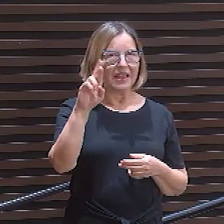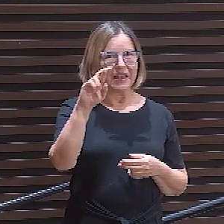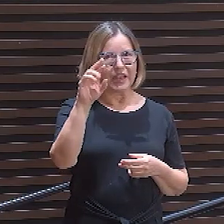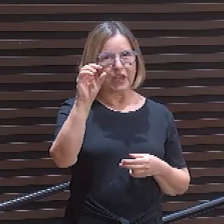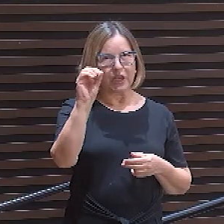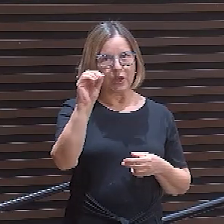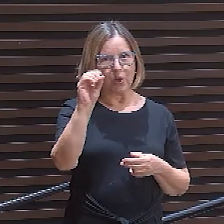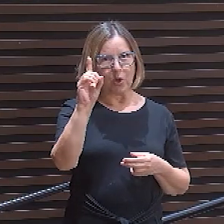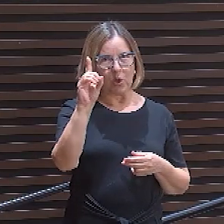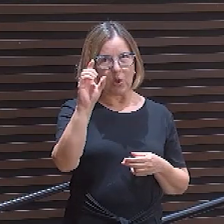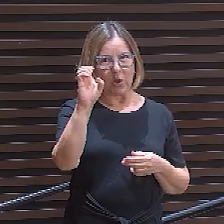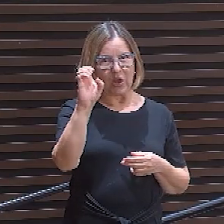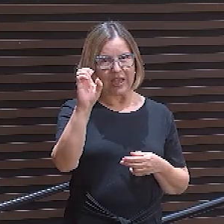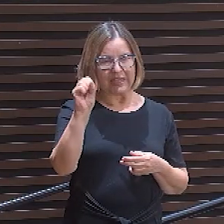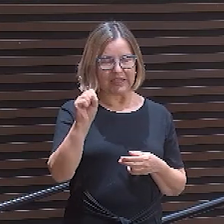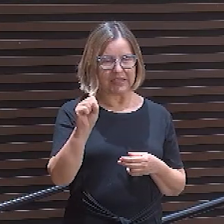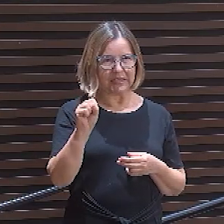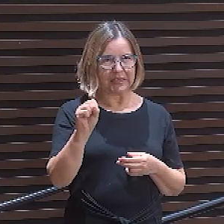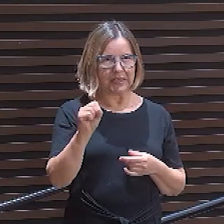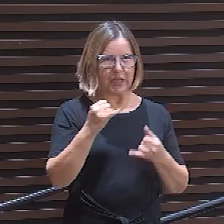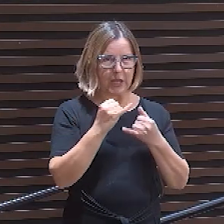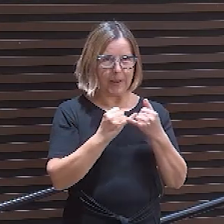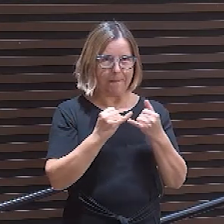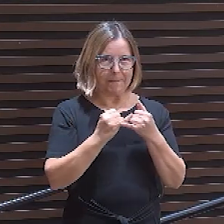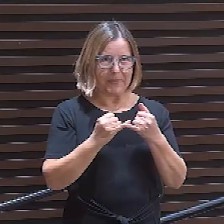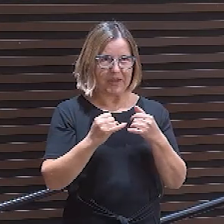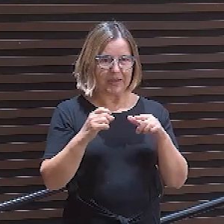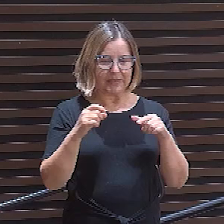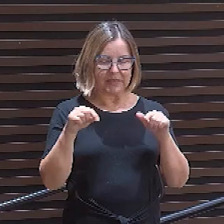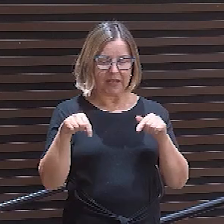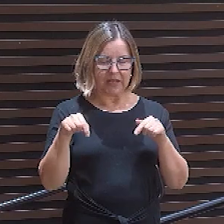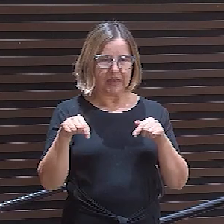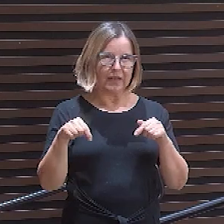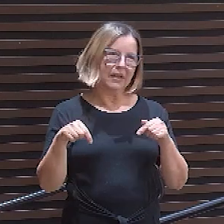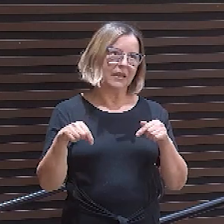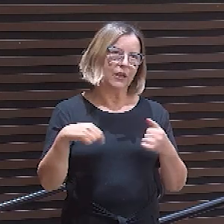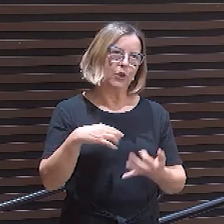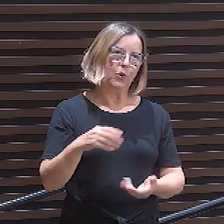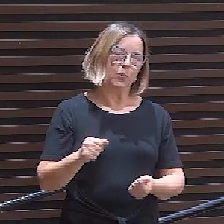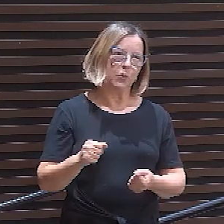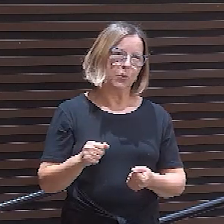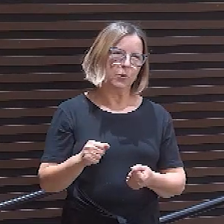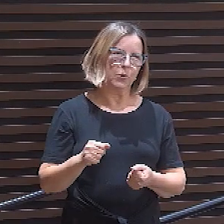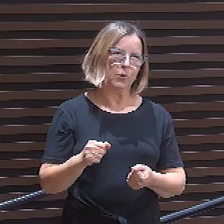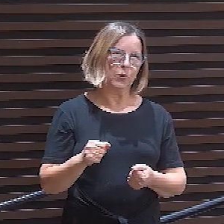50 milhões de crianças são abortadas por ano no mundo.